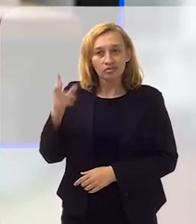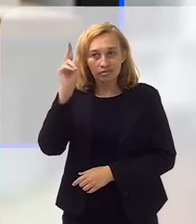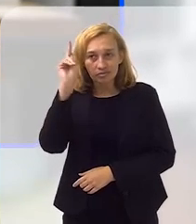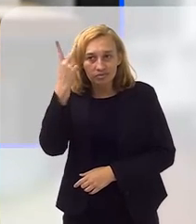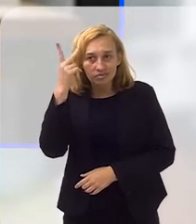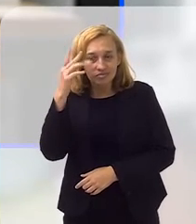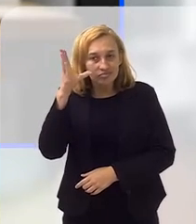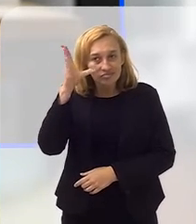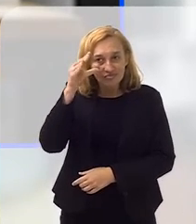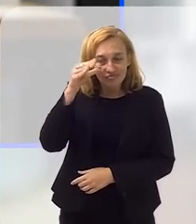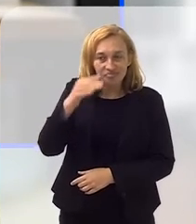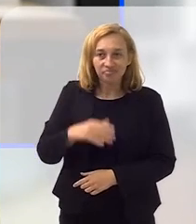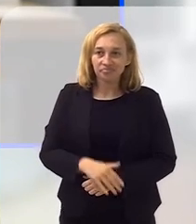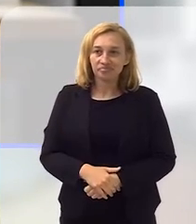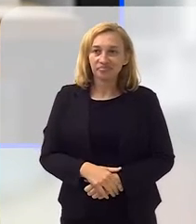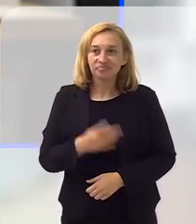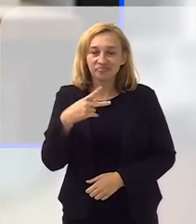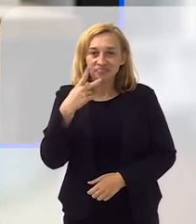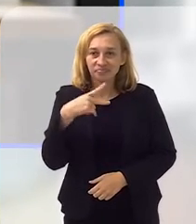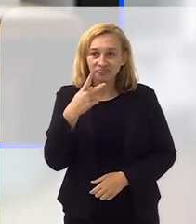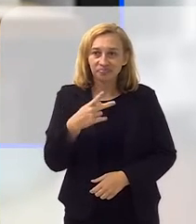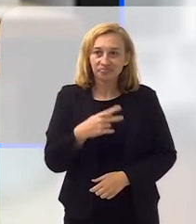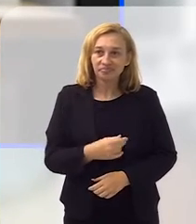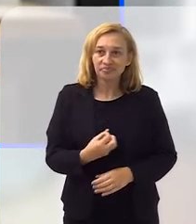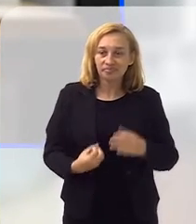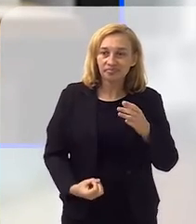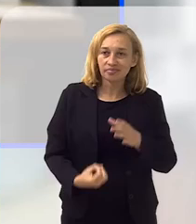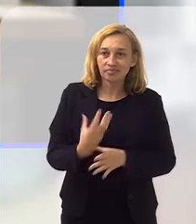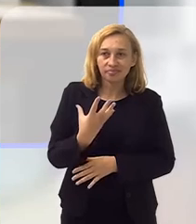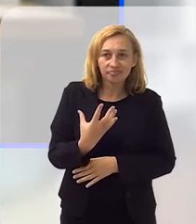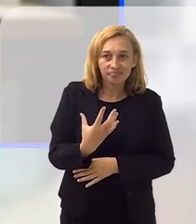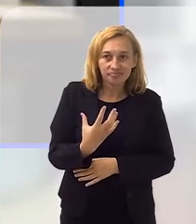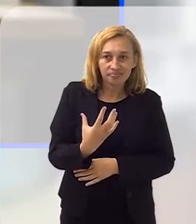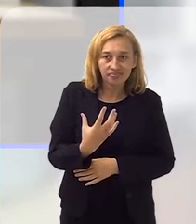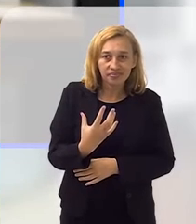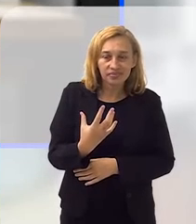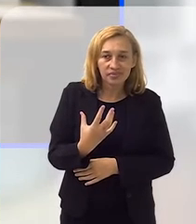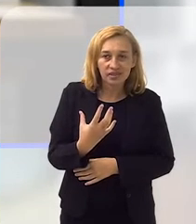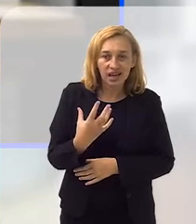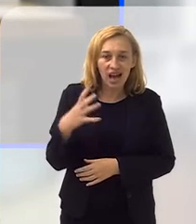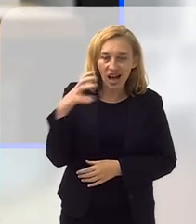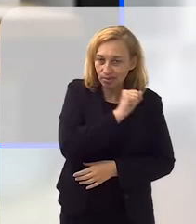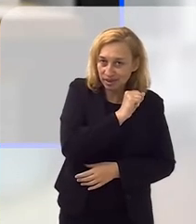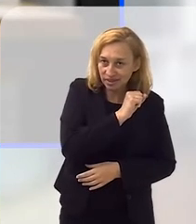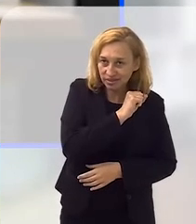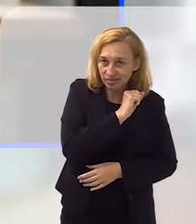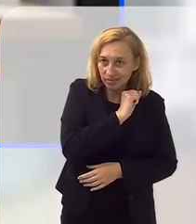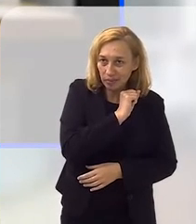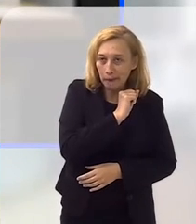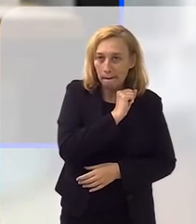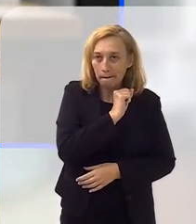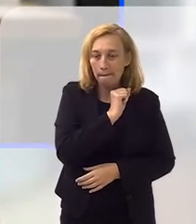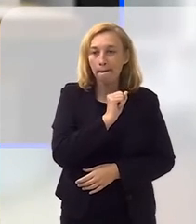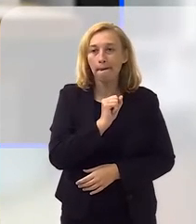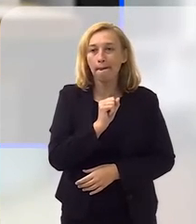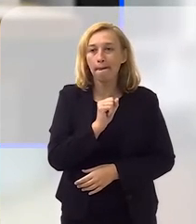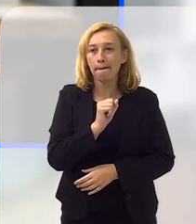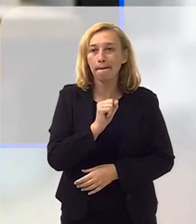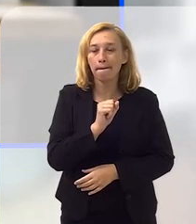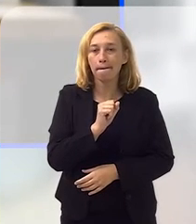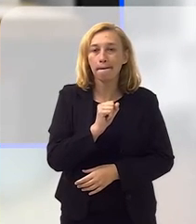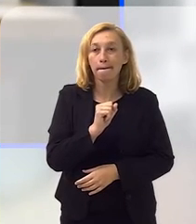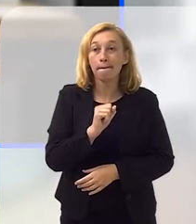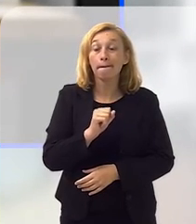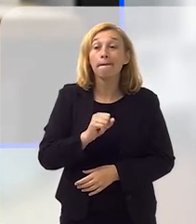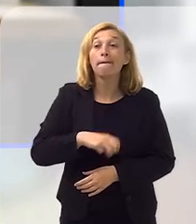outra história curiosa fala sobre a composição relâmpago, muito rápida, né?